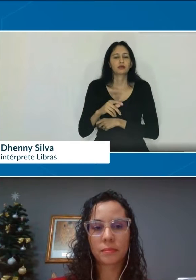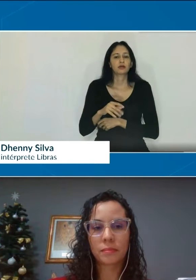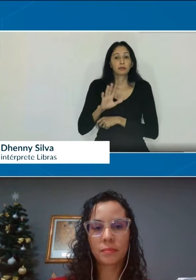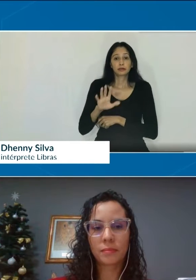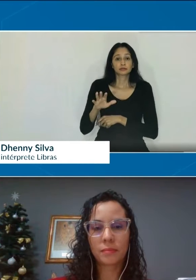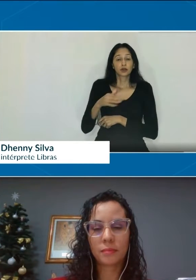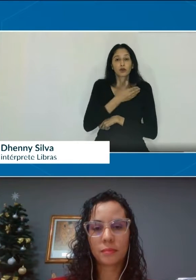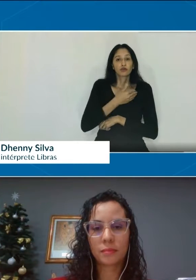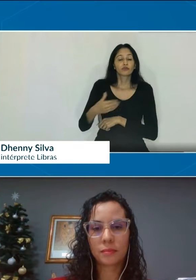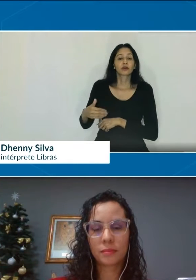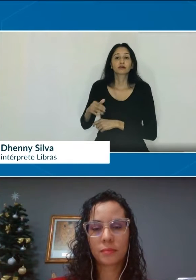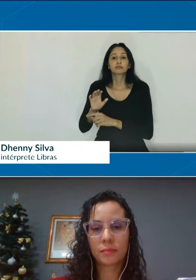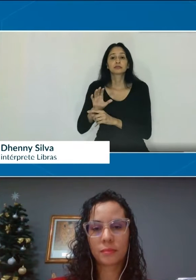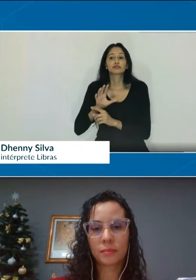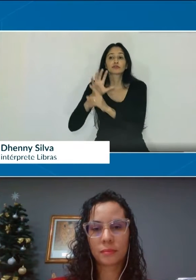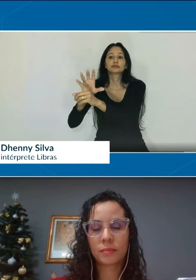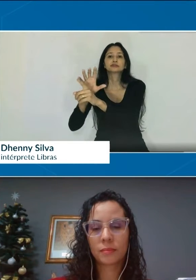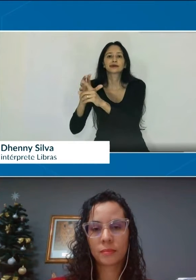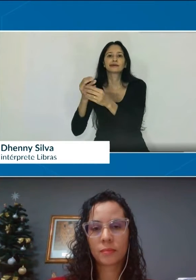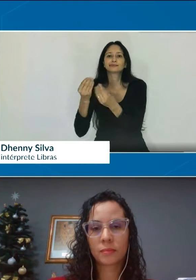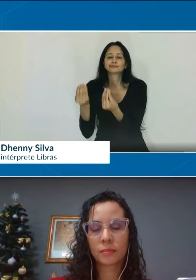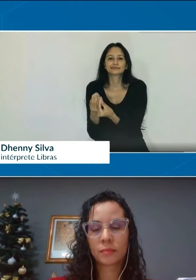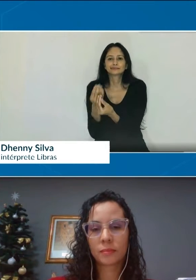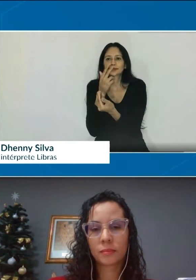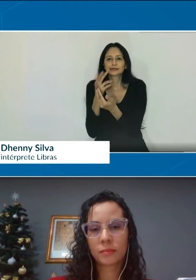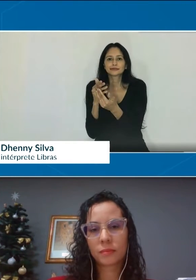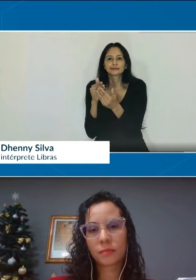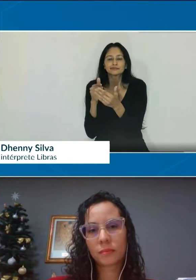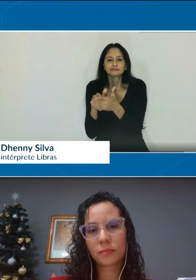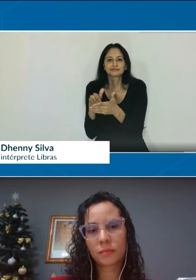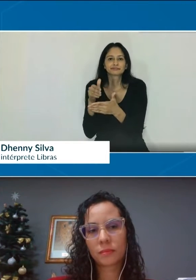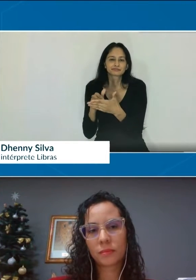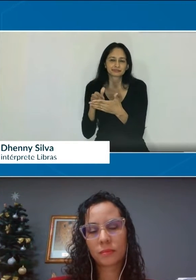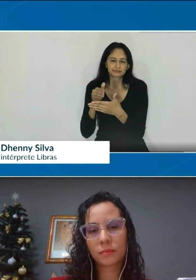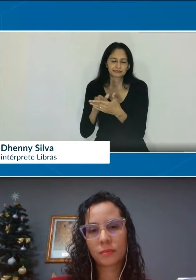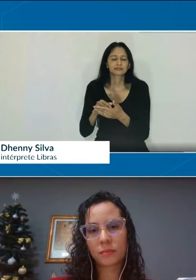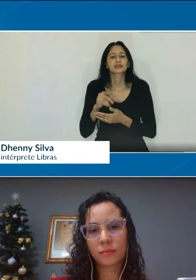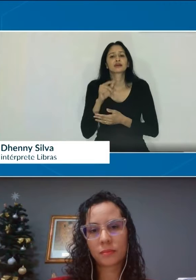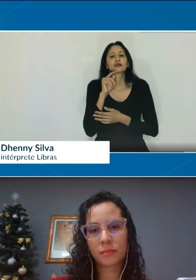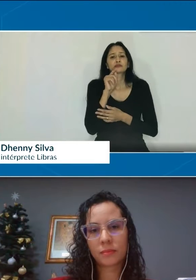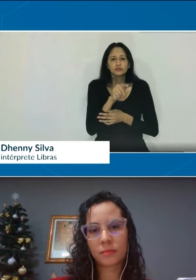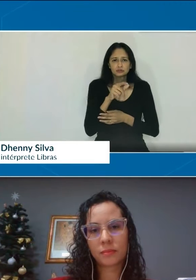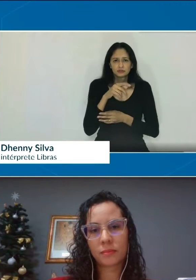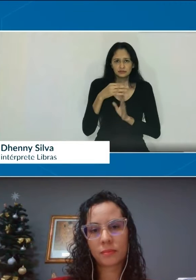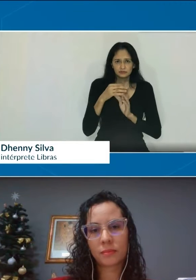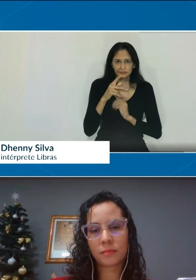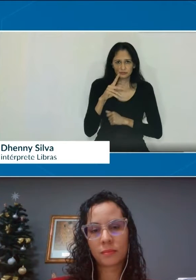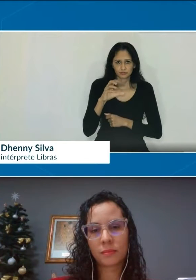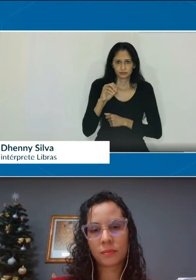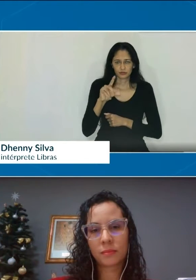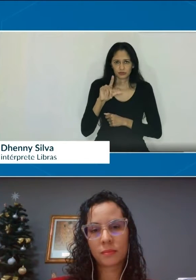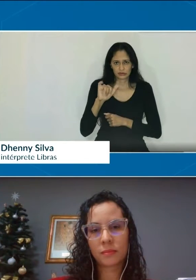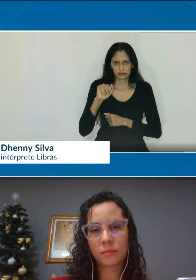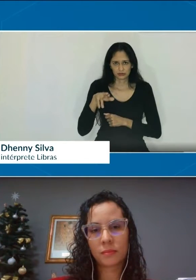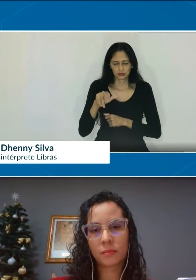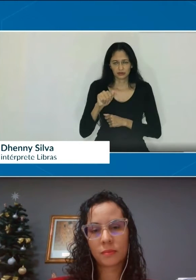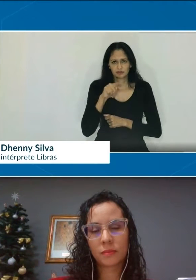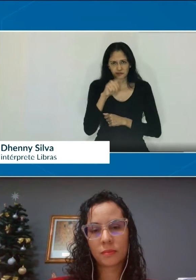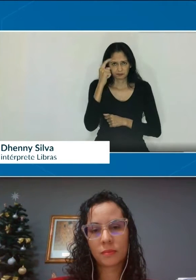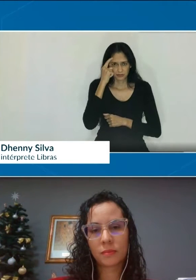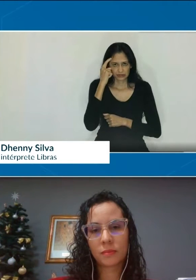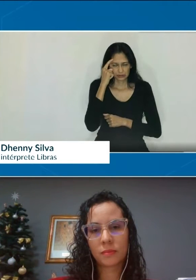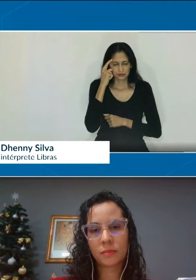de transporte e mobilidade urbana. Na sua opinião, as políticas públicas de transporte, né,